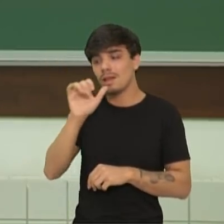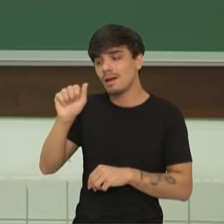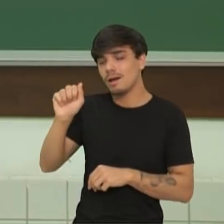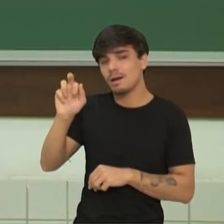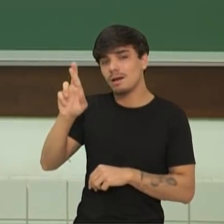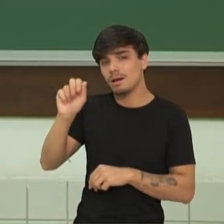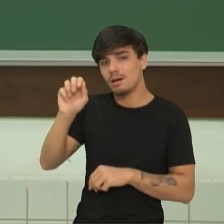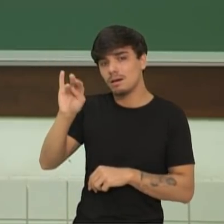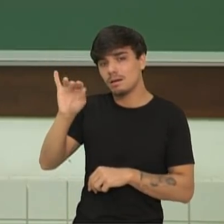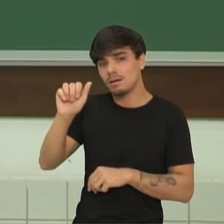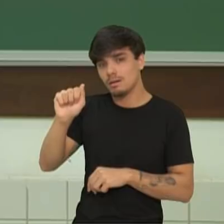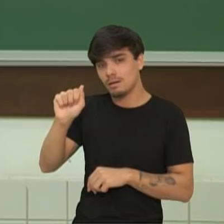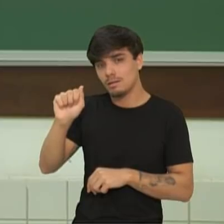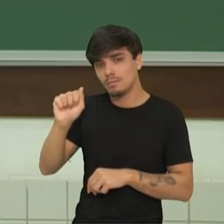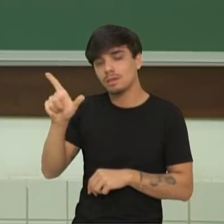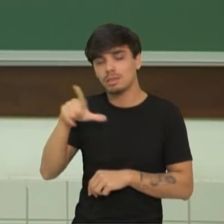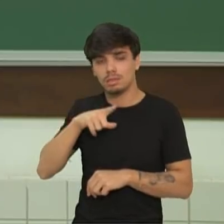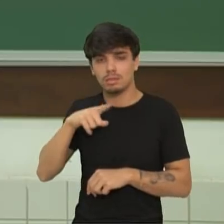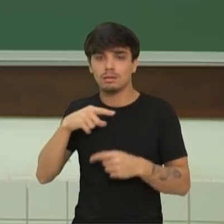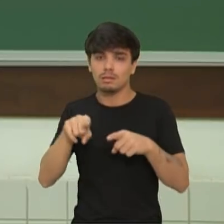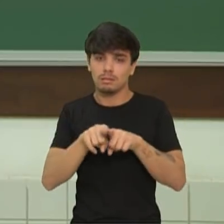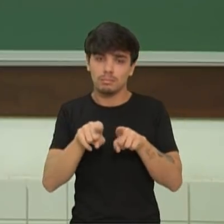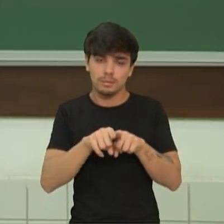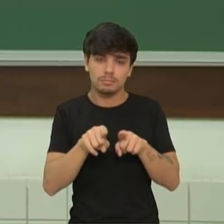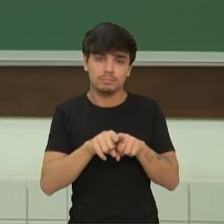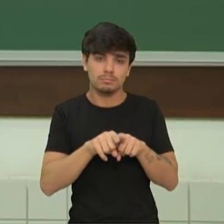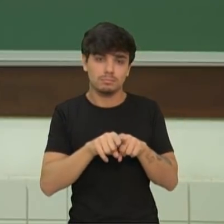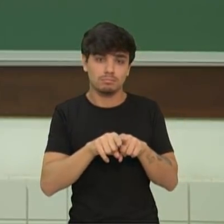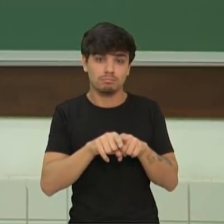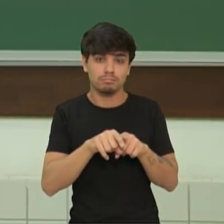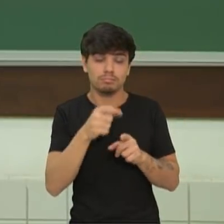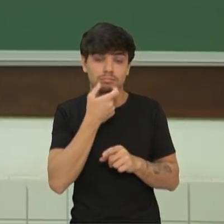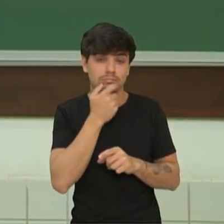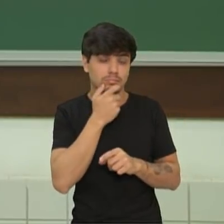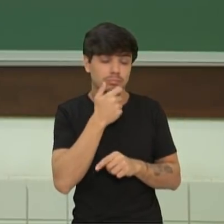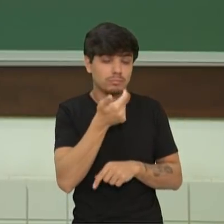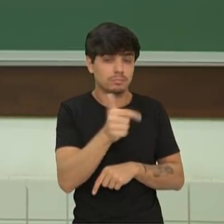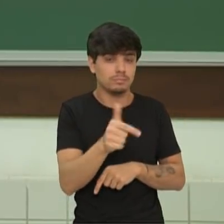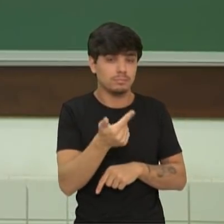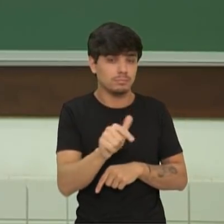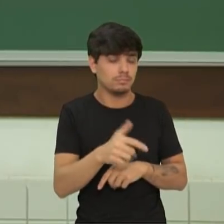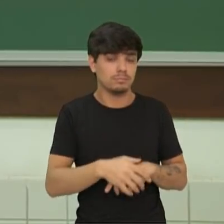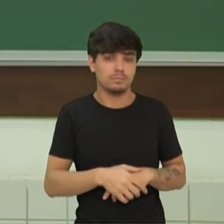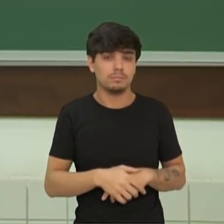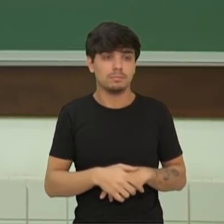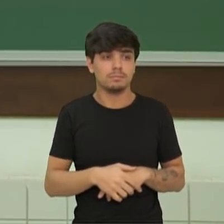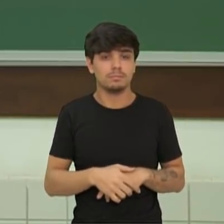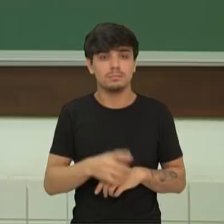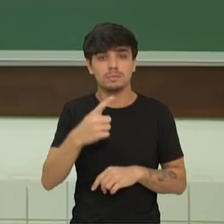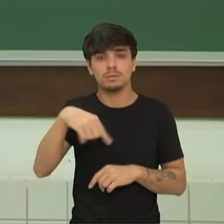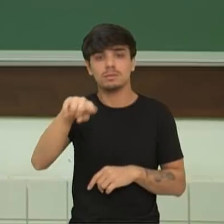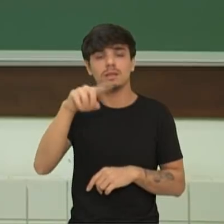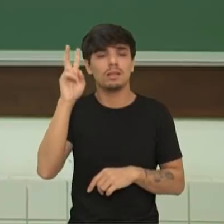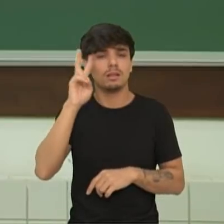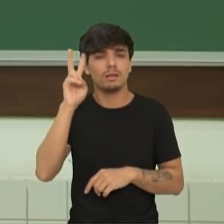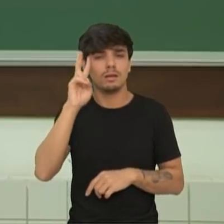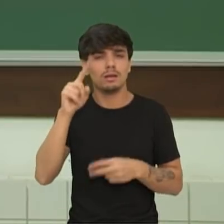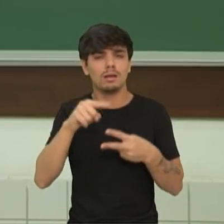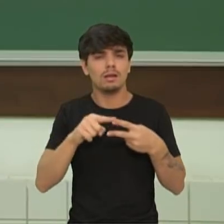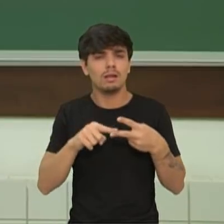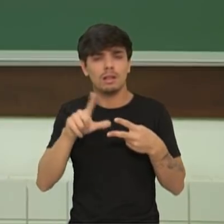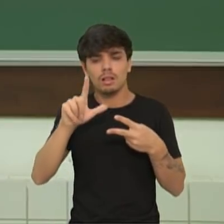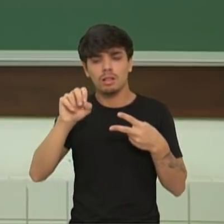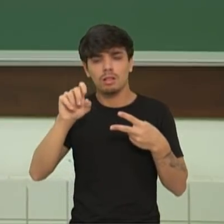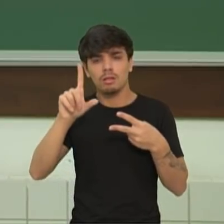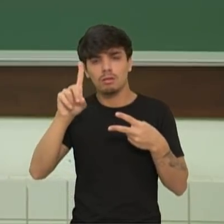ainda monarquias absolutistas. Na Inglaterra já não, é monarquia constitucional. Lembra das duas câmaras, dos lordes e dos